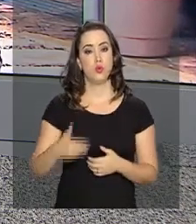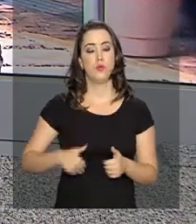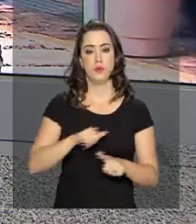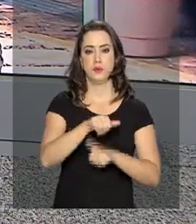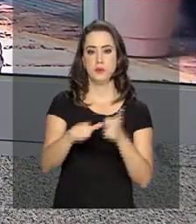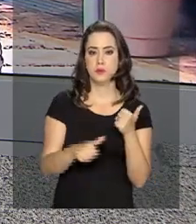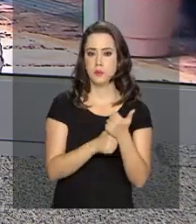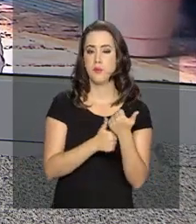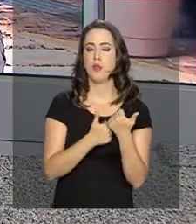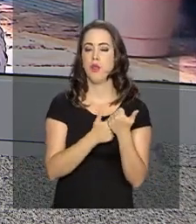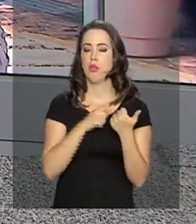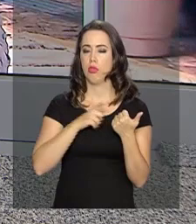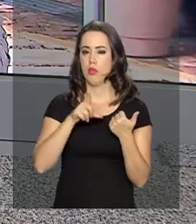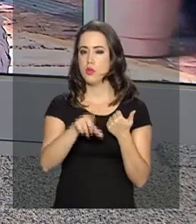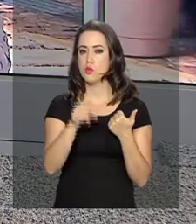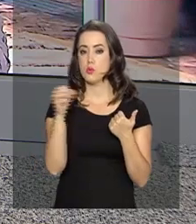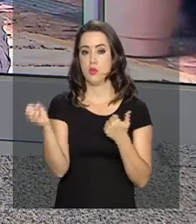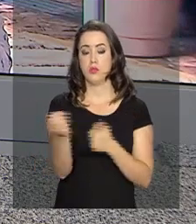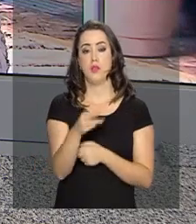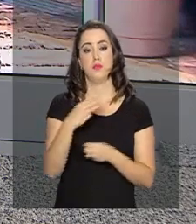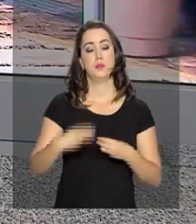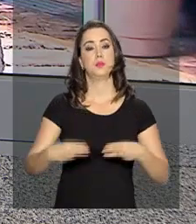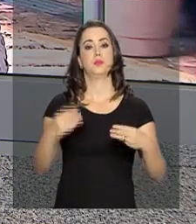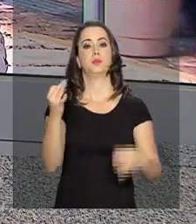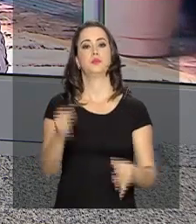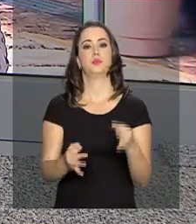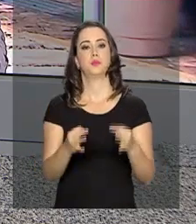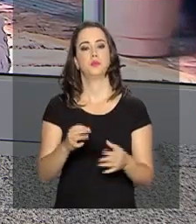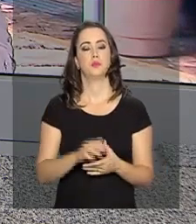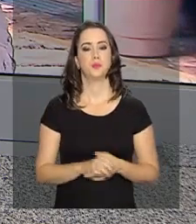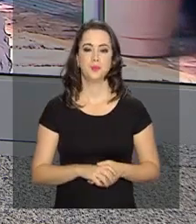da Justiça. É isso mesmo, Daniele? Boa tarde.